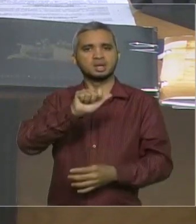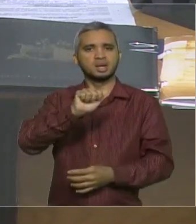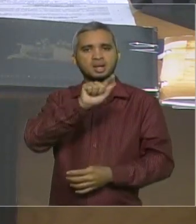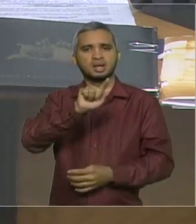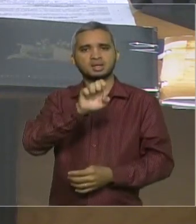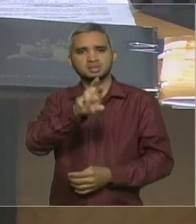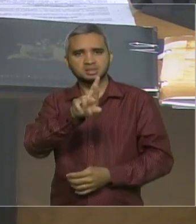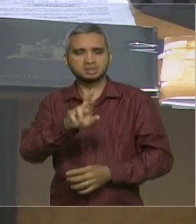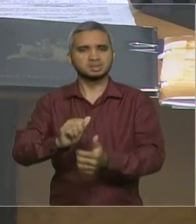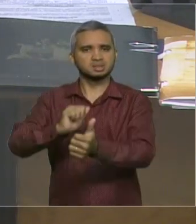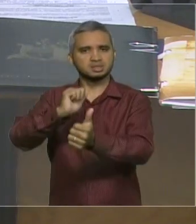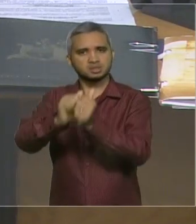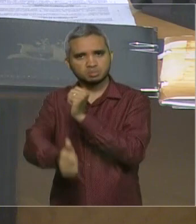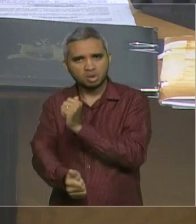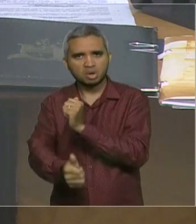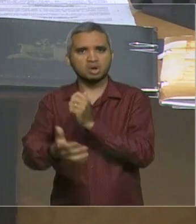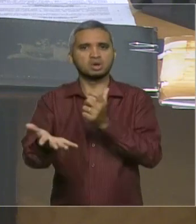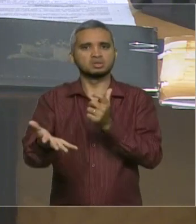com deficiência.